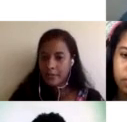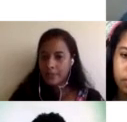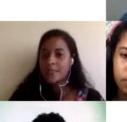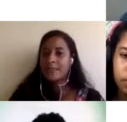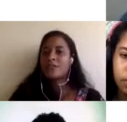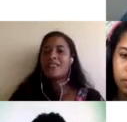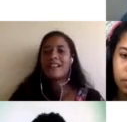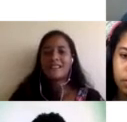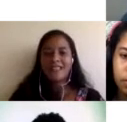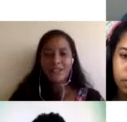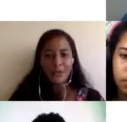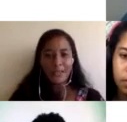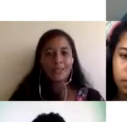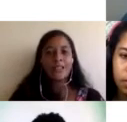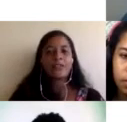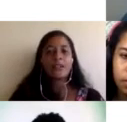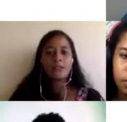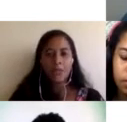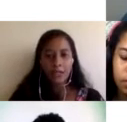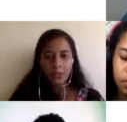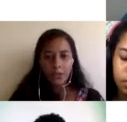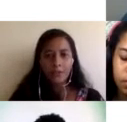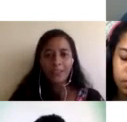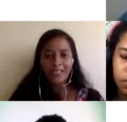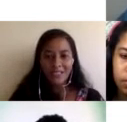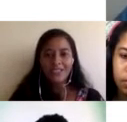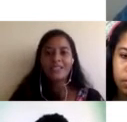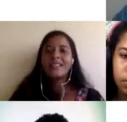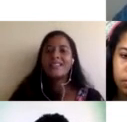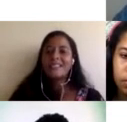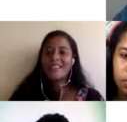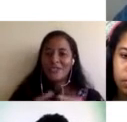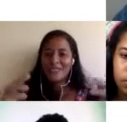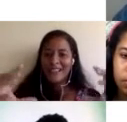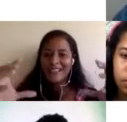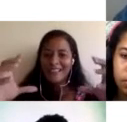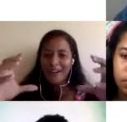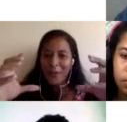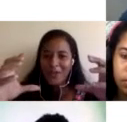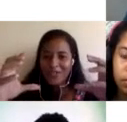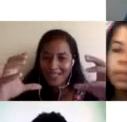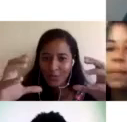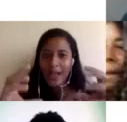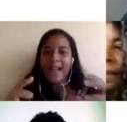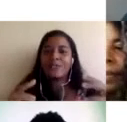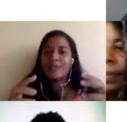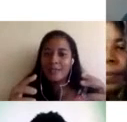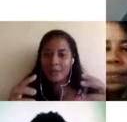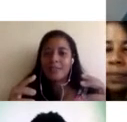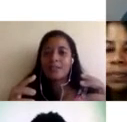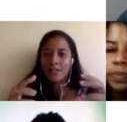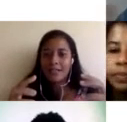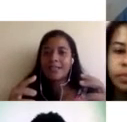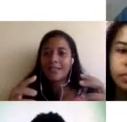do acompanhamento das atividades. Acredito que Leonardo sinalizou uma questão muito importante, né, que a gente está literalmente situados